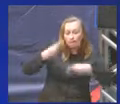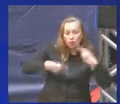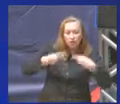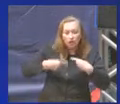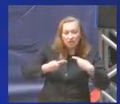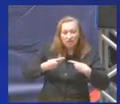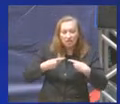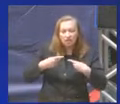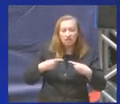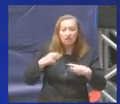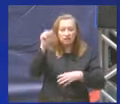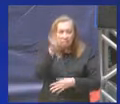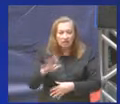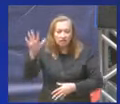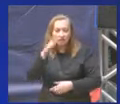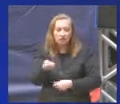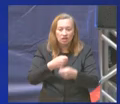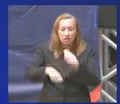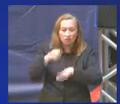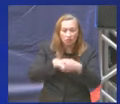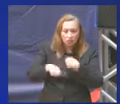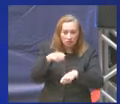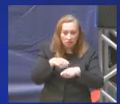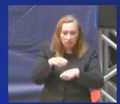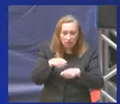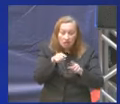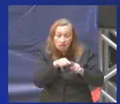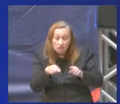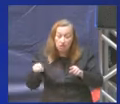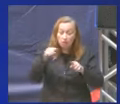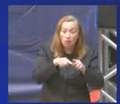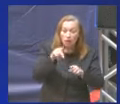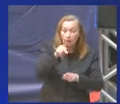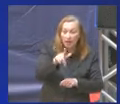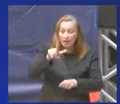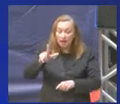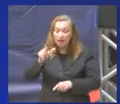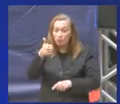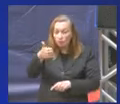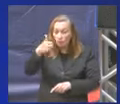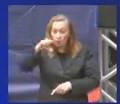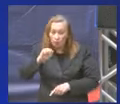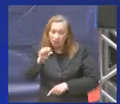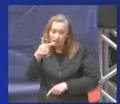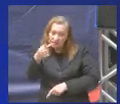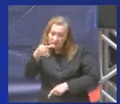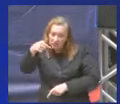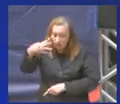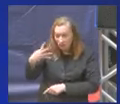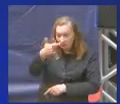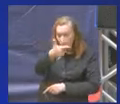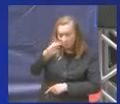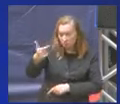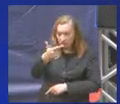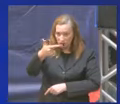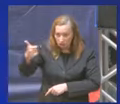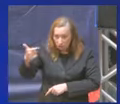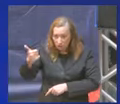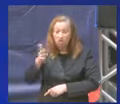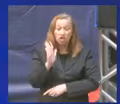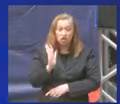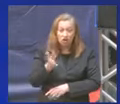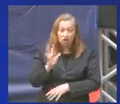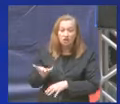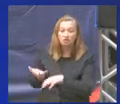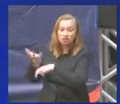política nacional de economia circular, é o PL 1874, de 2022. Ele já esteve no